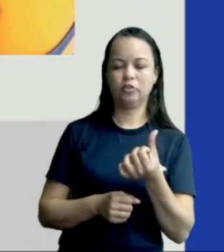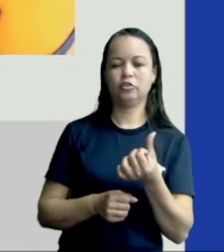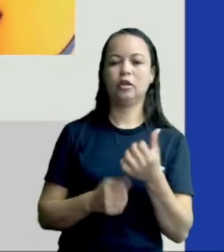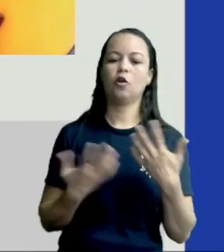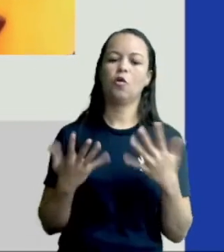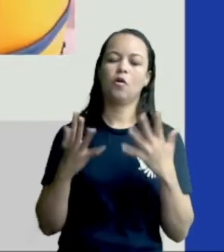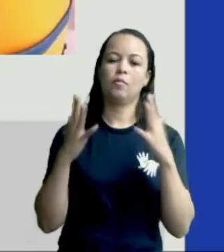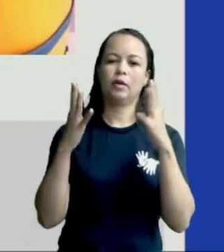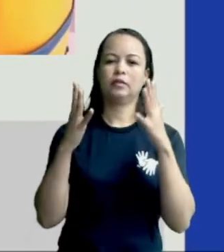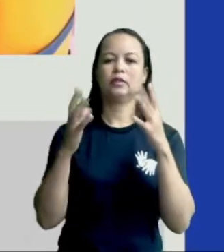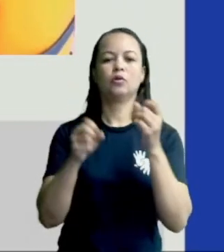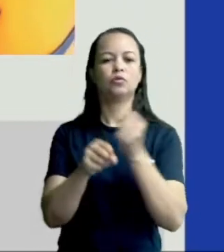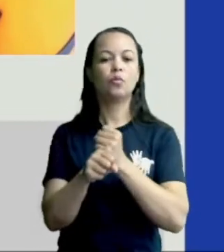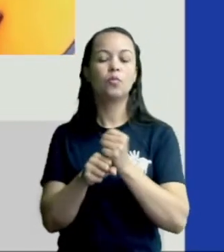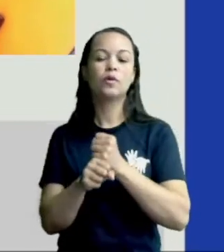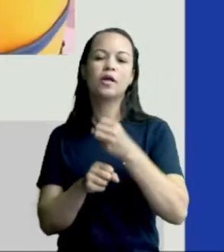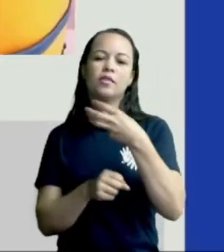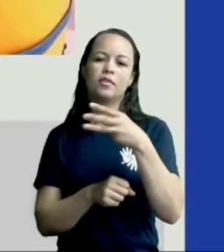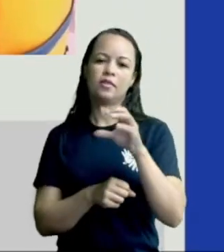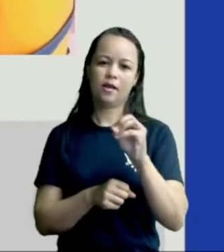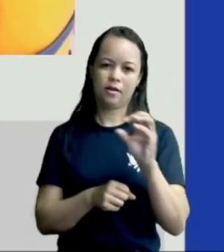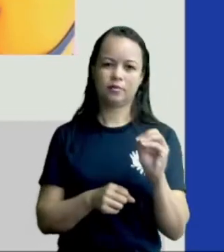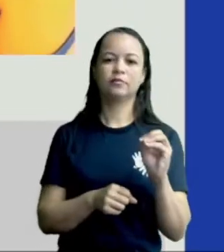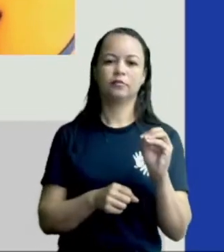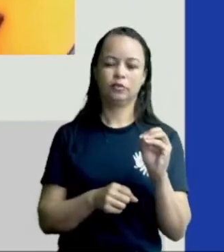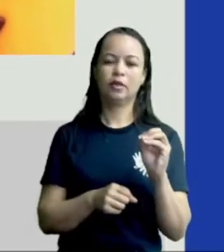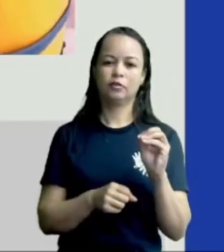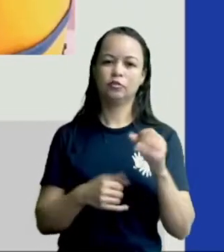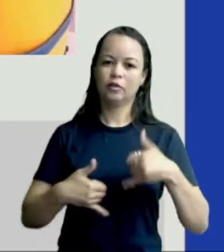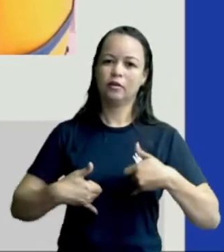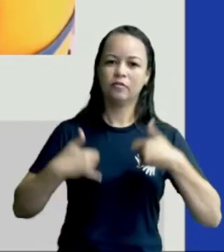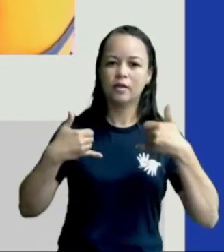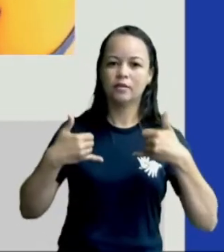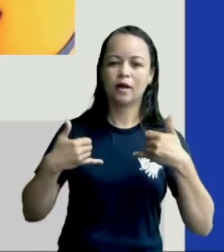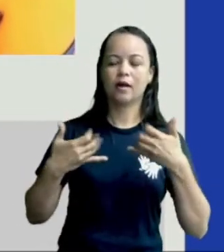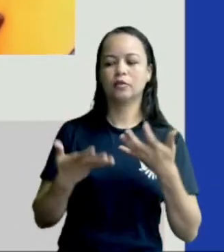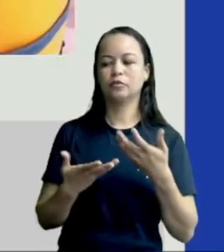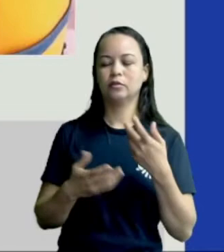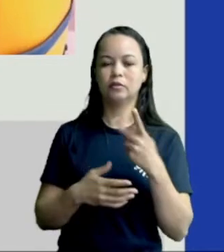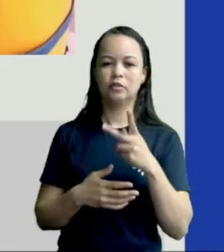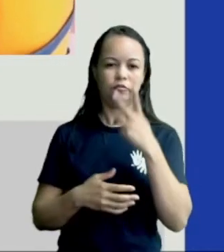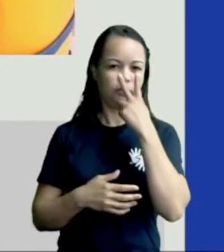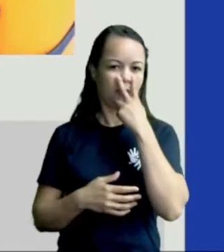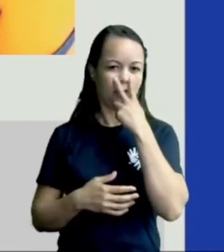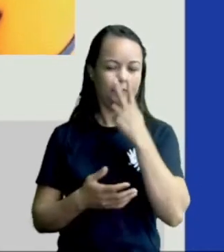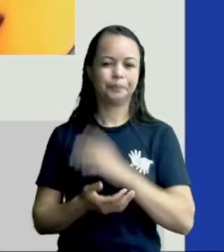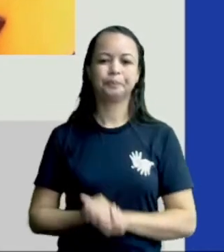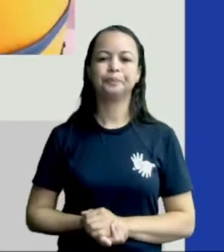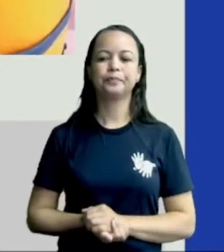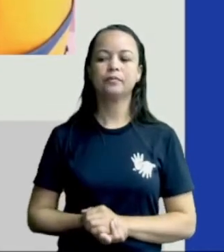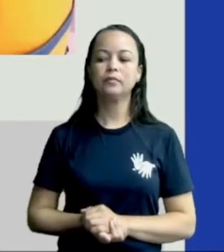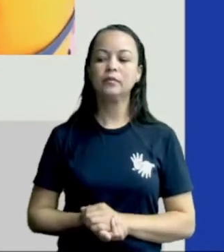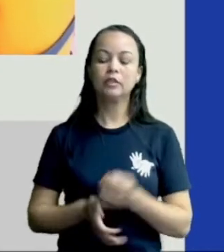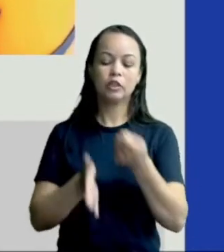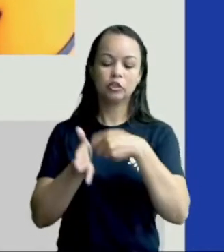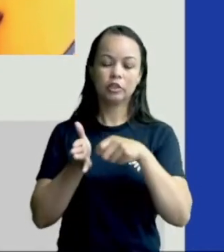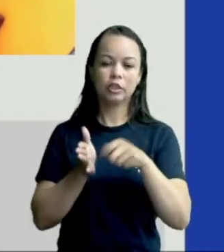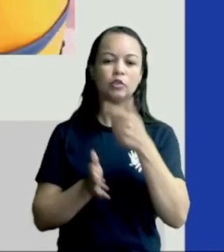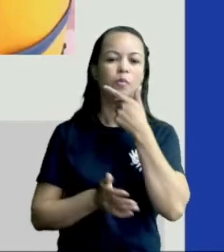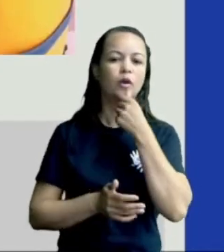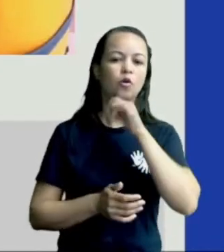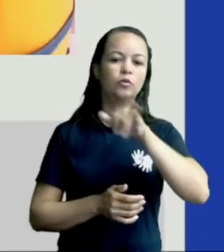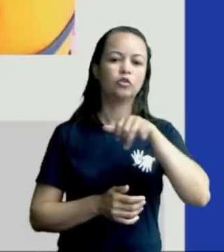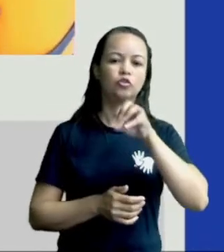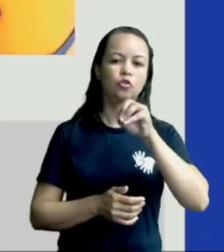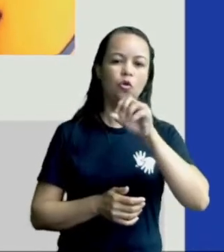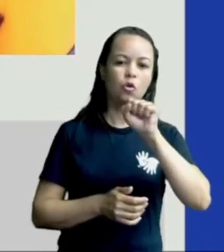dos 300 anos, né, do início do povoamento de Vitória. Escrito por José Teixeira de